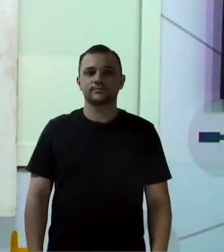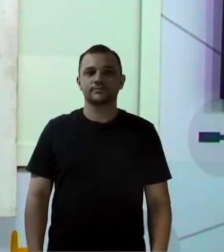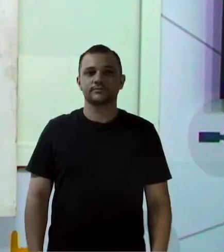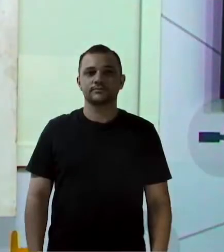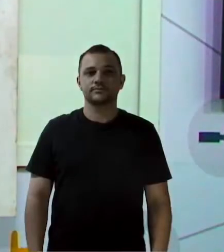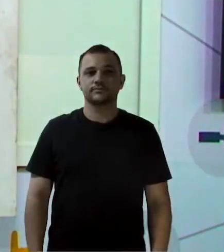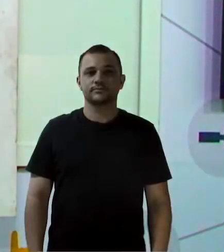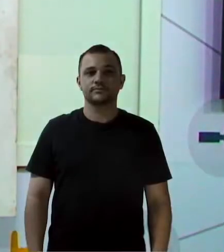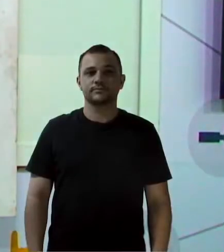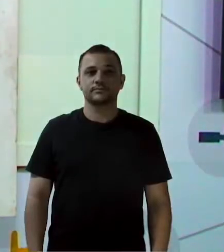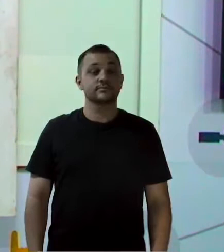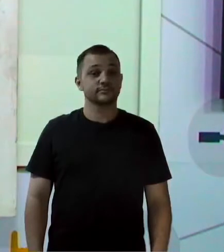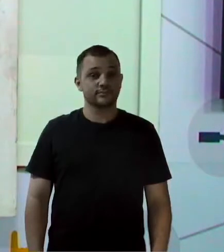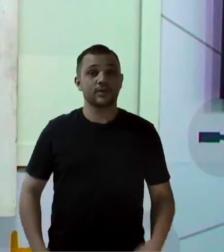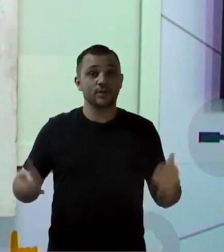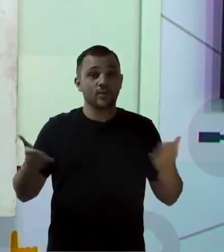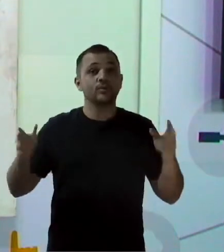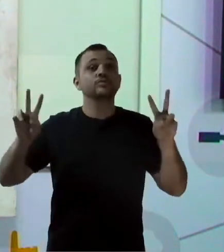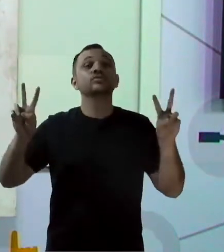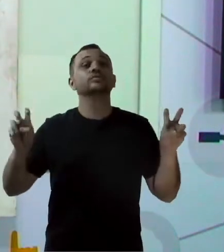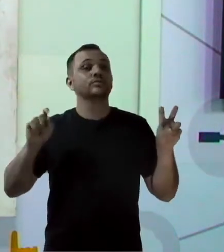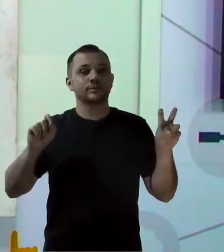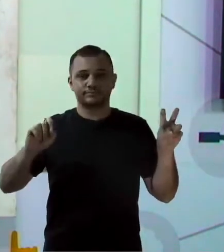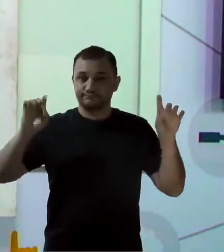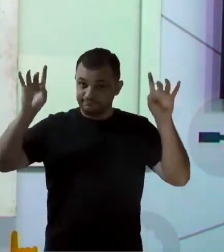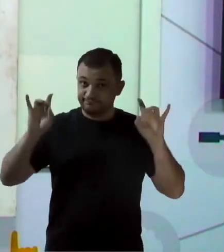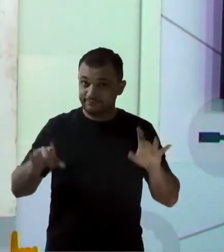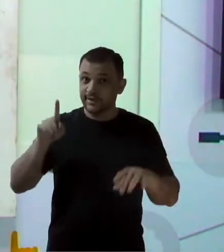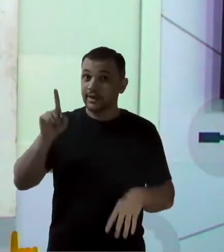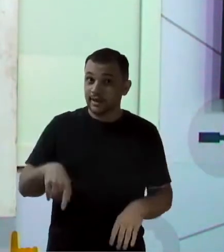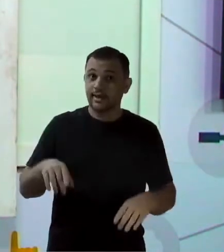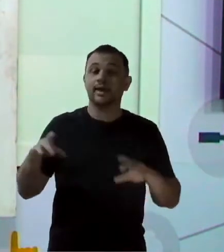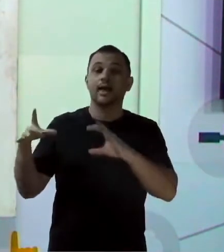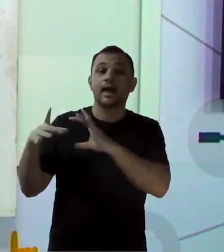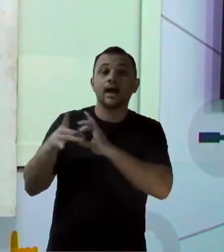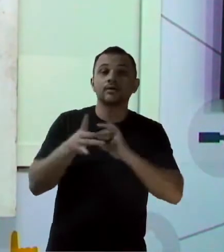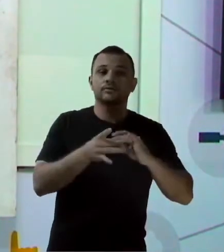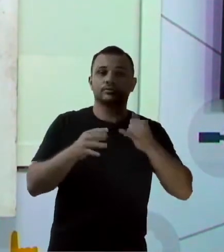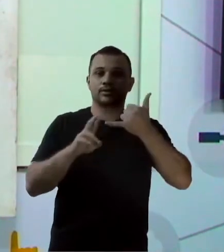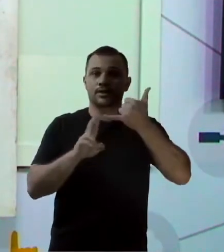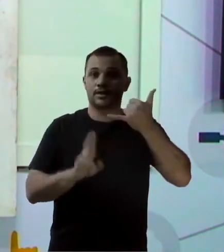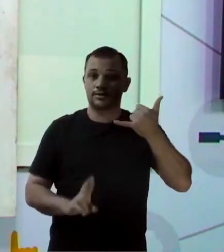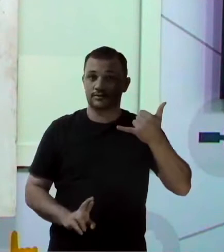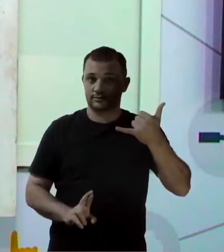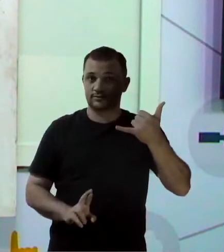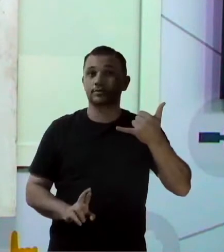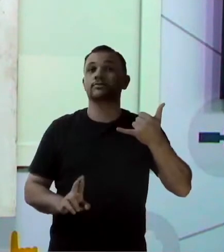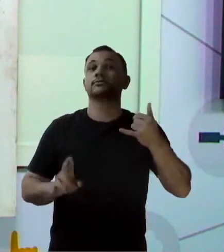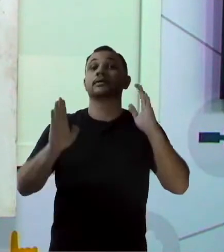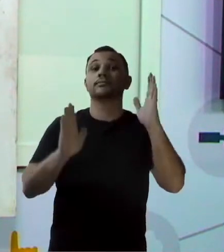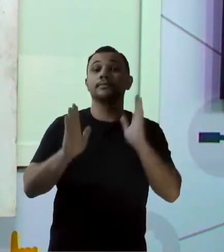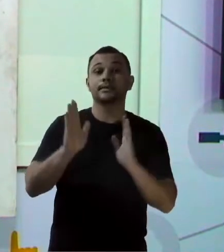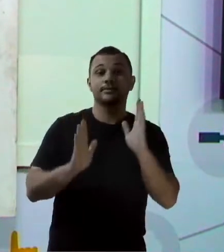Vamos lá. Hoje o nosso assunto em especial vai ser associação de resistores em